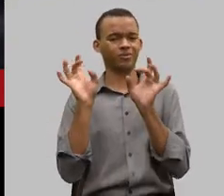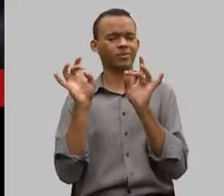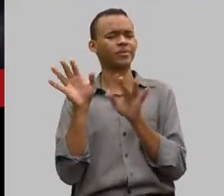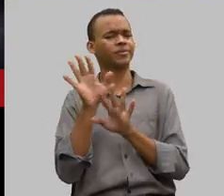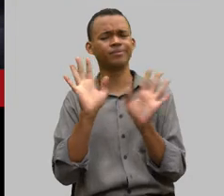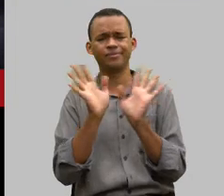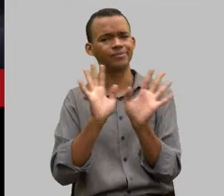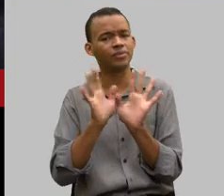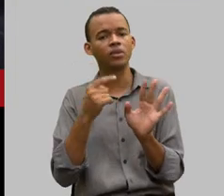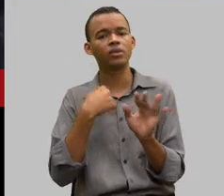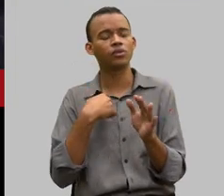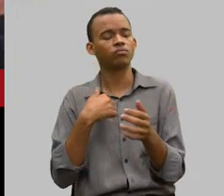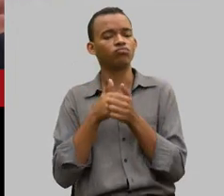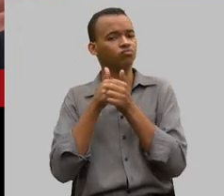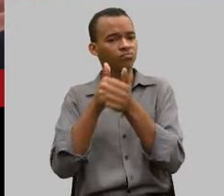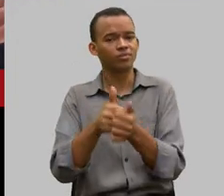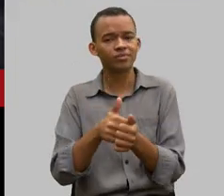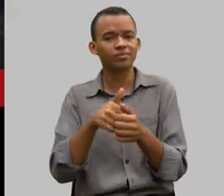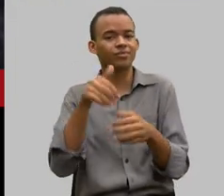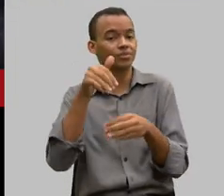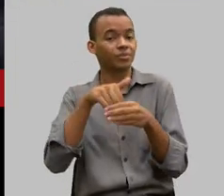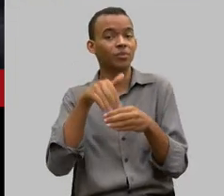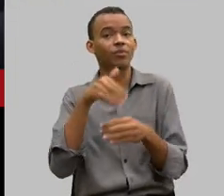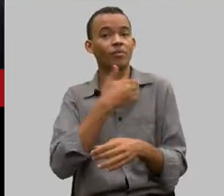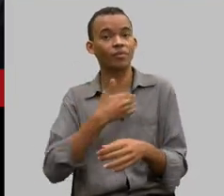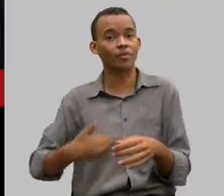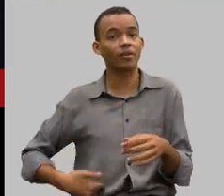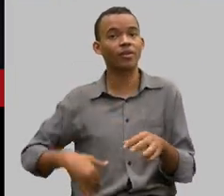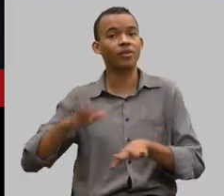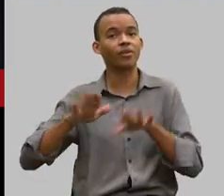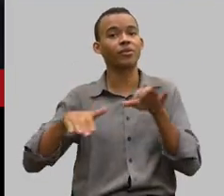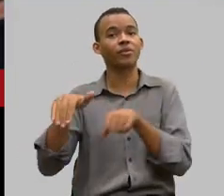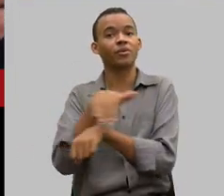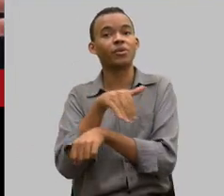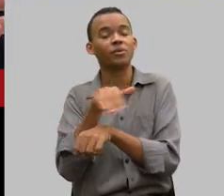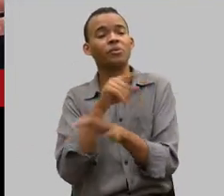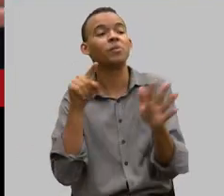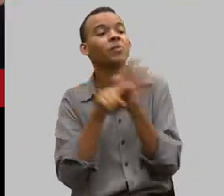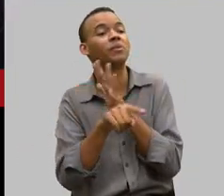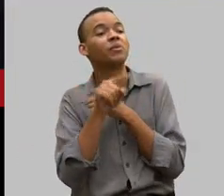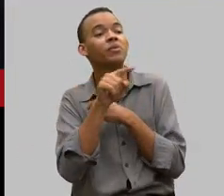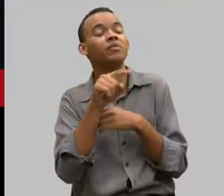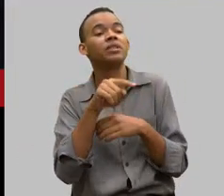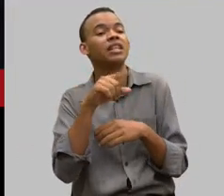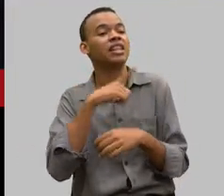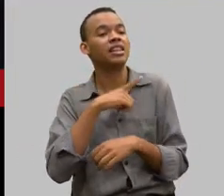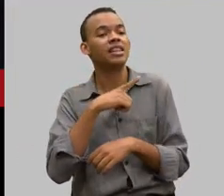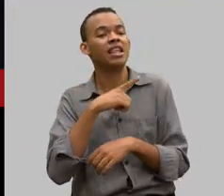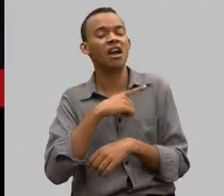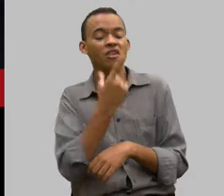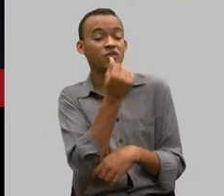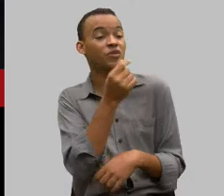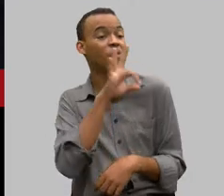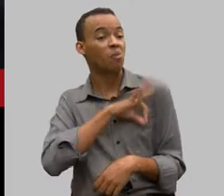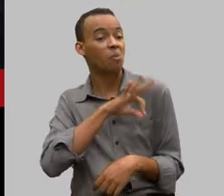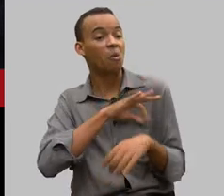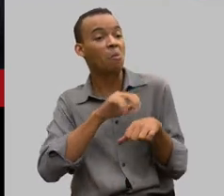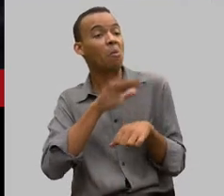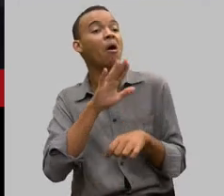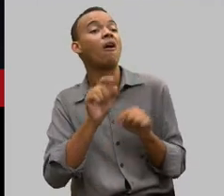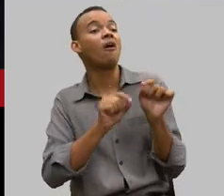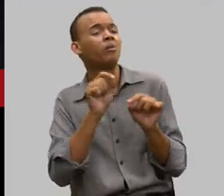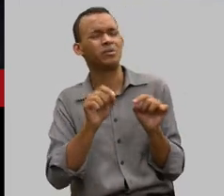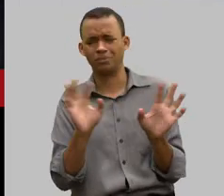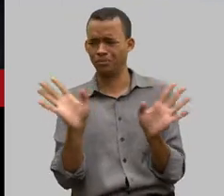sempre com o governo muita gente na rua me pergunta Deputado Você tem quantos milhões a mais do governo você vota com ele falei nenhum